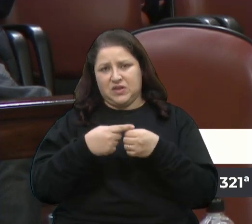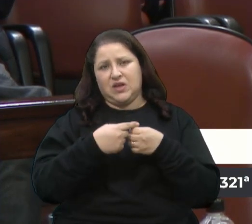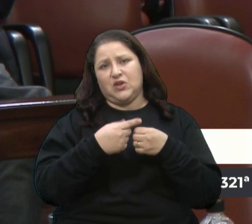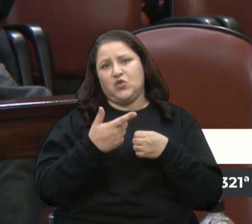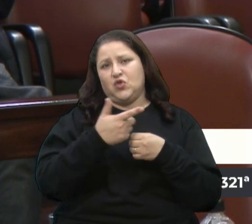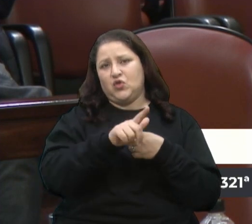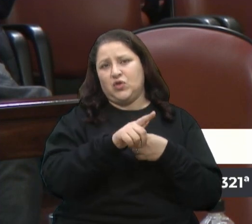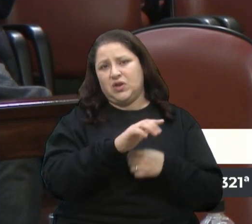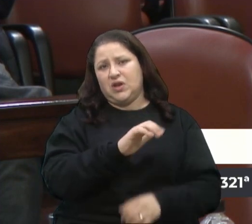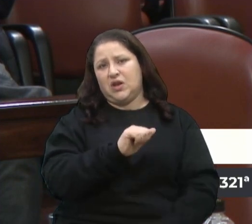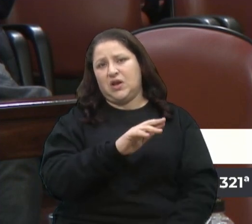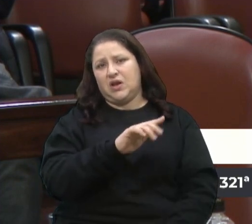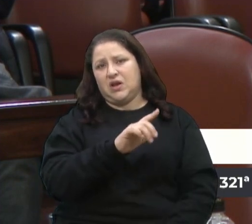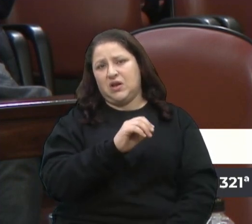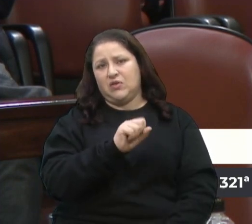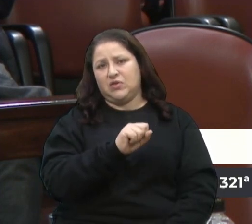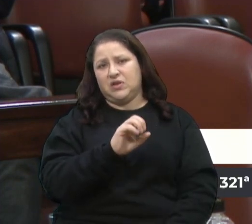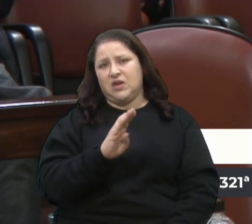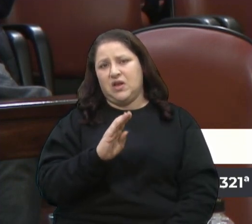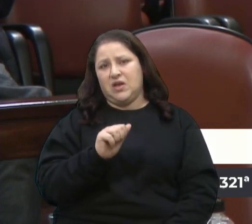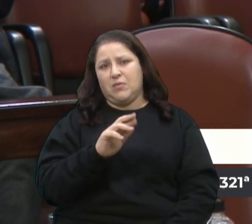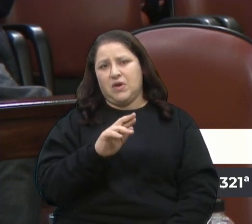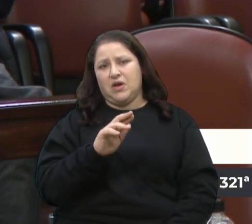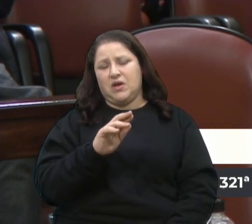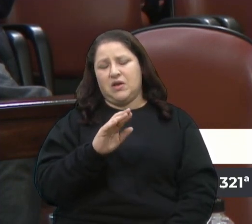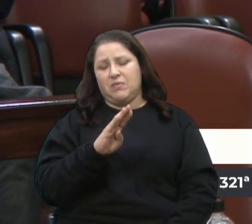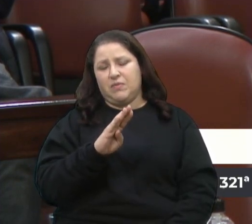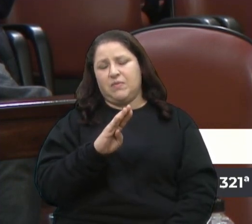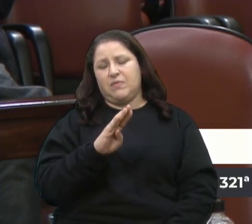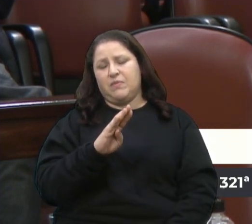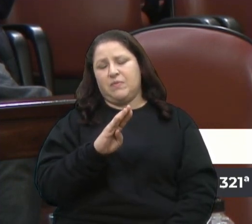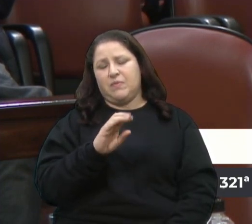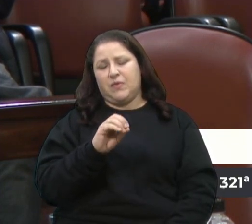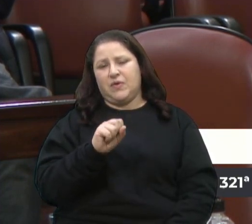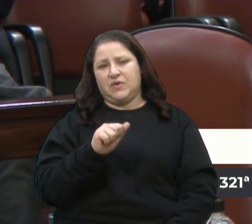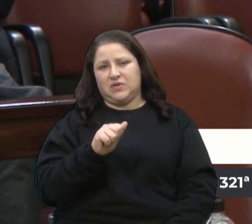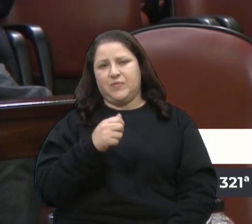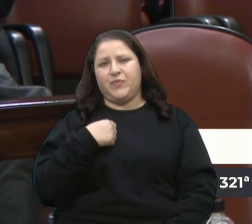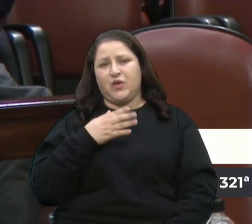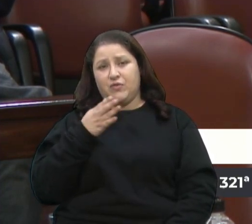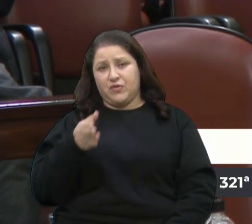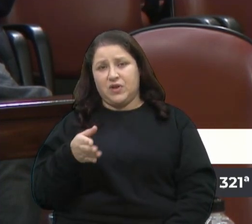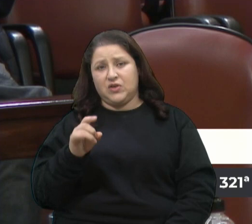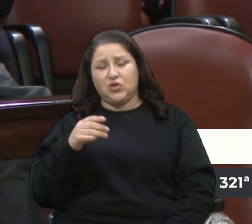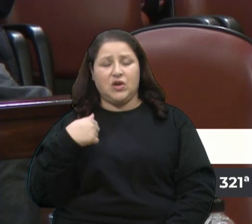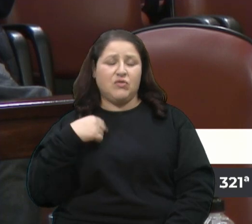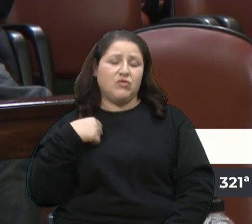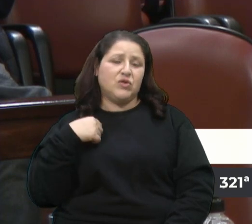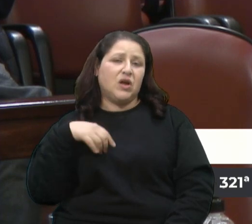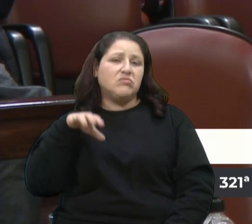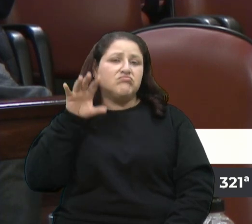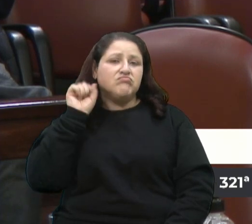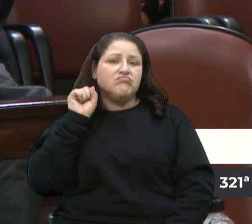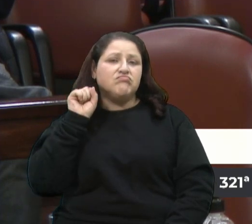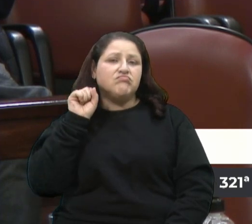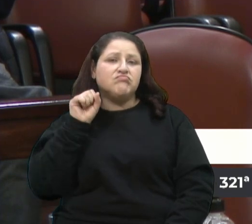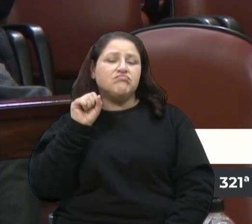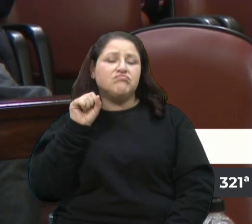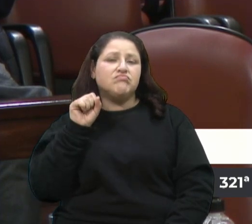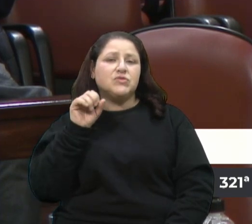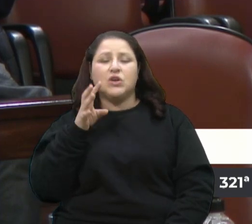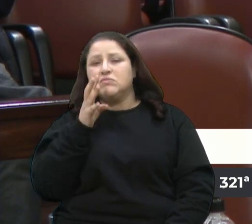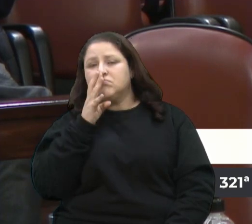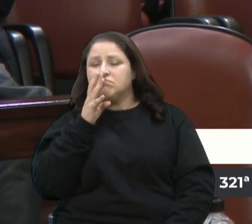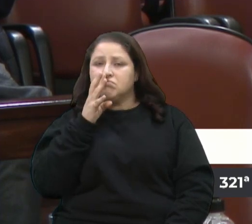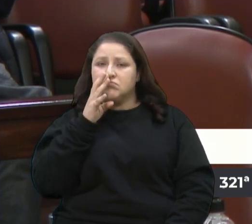e fui e participei desse evento. Mas eu estava lá, meu presidente, apenas como ouvinte. Eu nem fui lá para me manifestar. Fui lá para conhecer